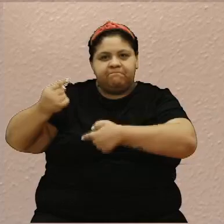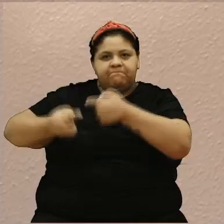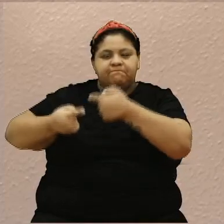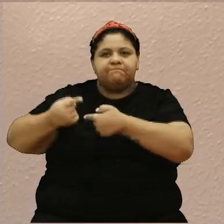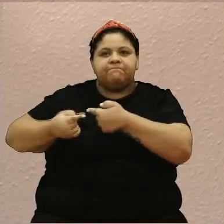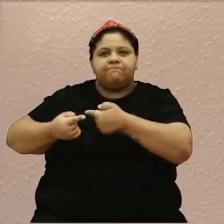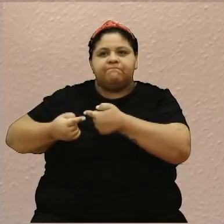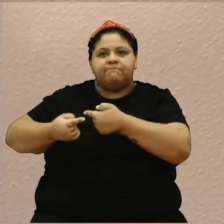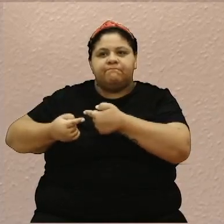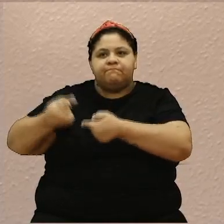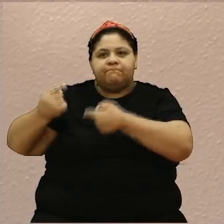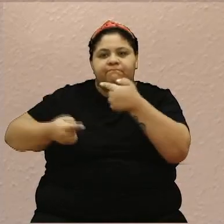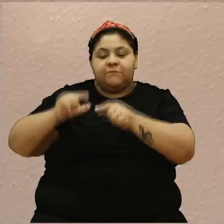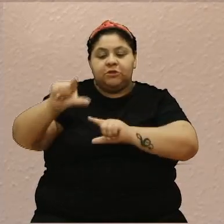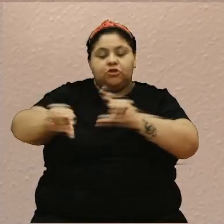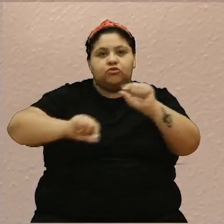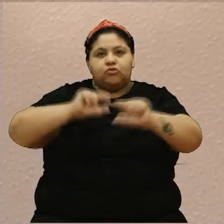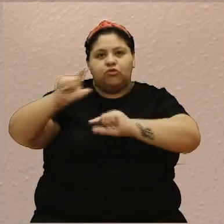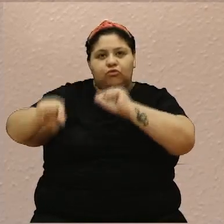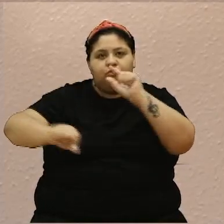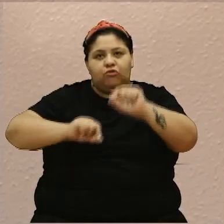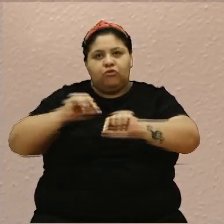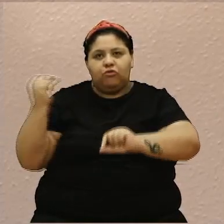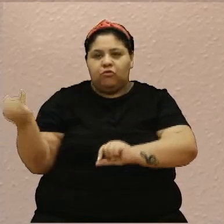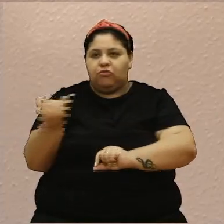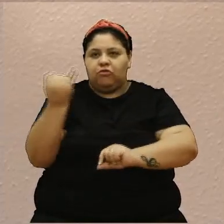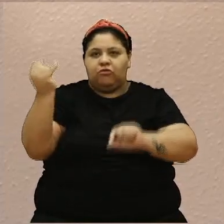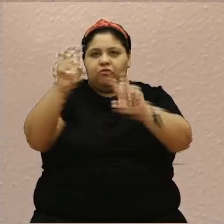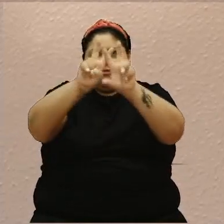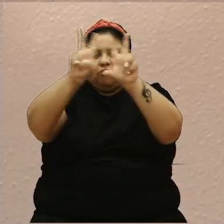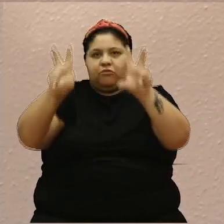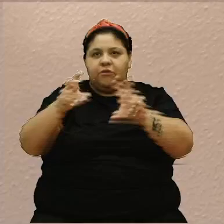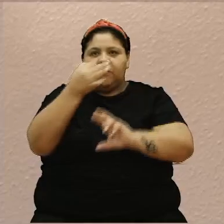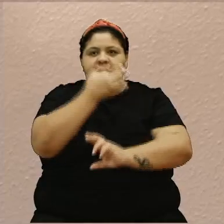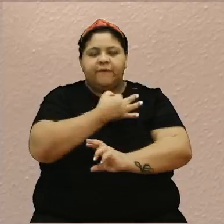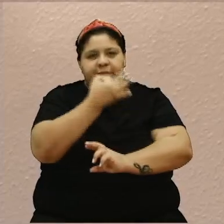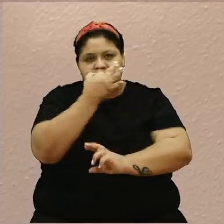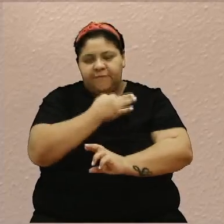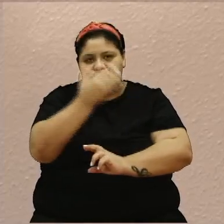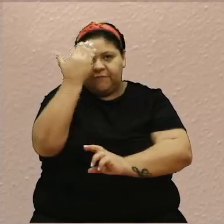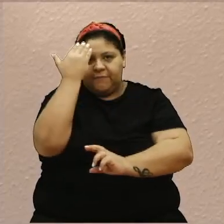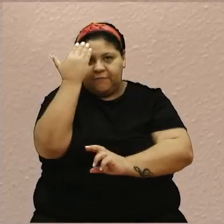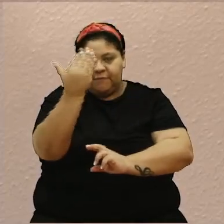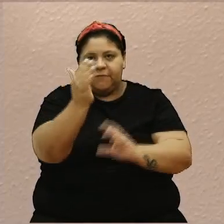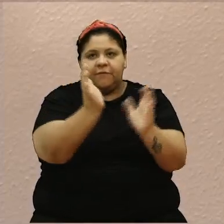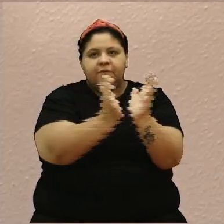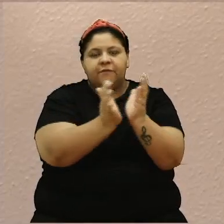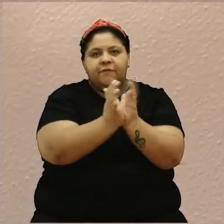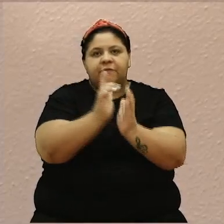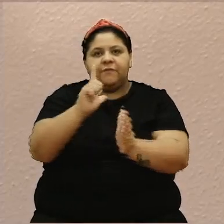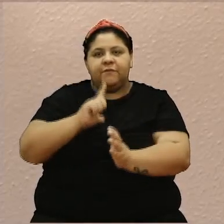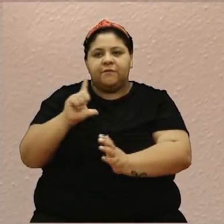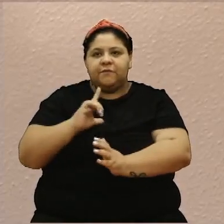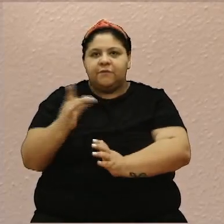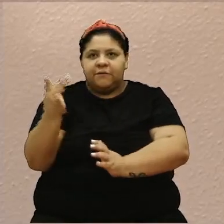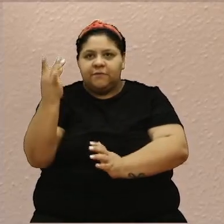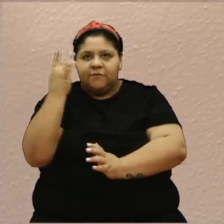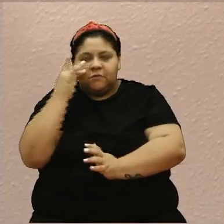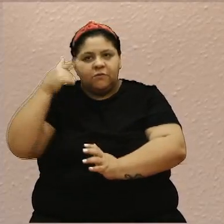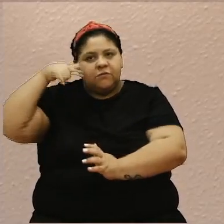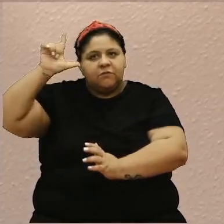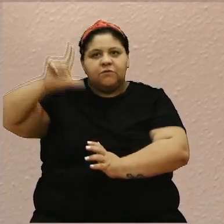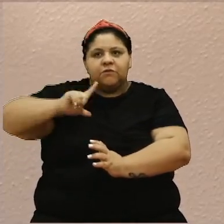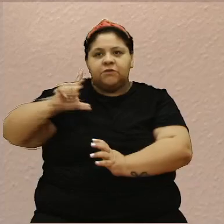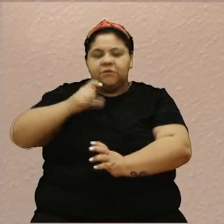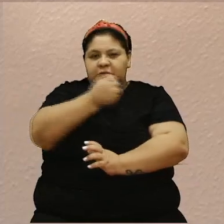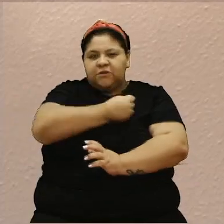de discussão de alternativas sobre esse importante tema na nossa cidade. E agradecer aos colegas que estiveram presentes também ontem, que nós tivemos um